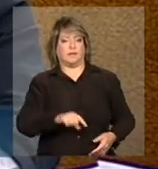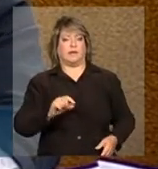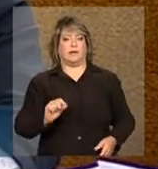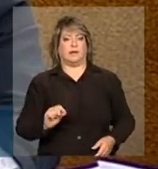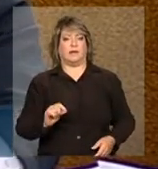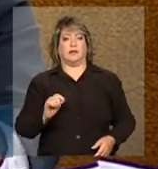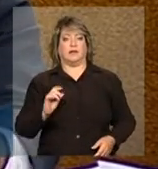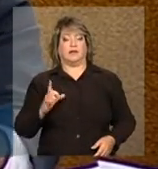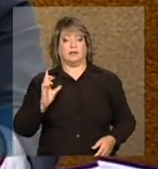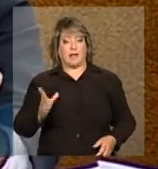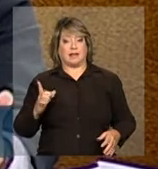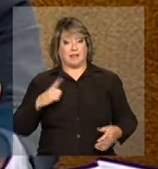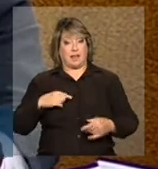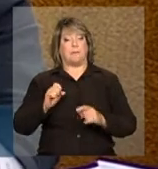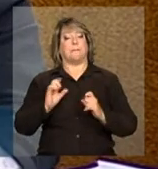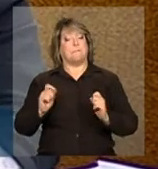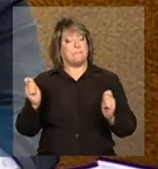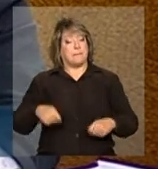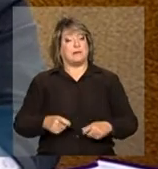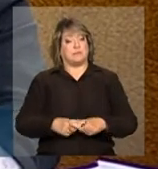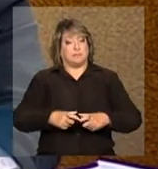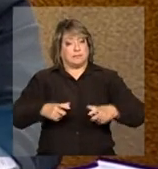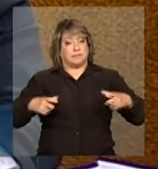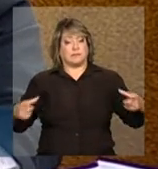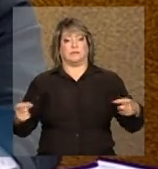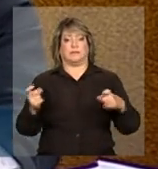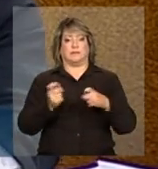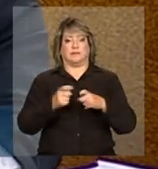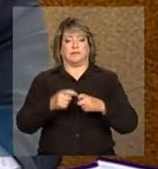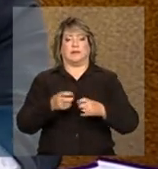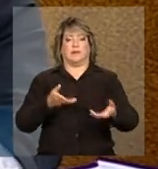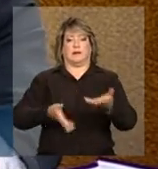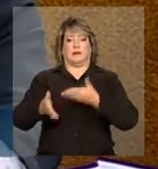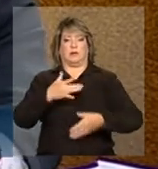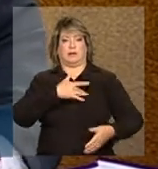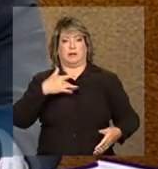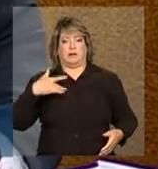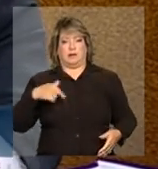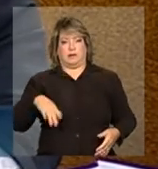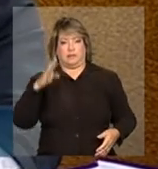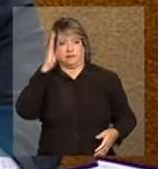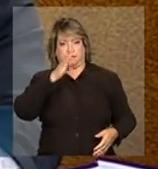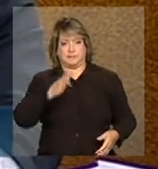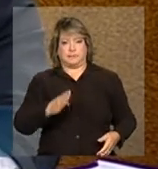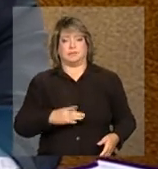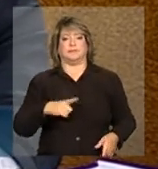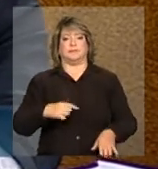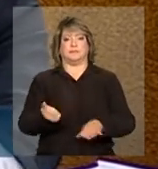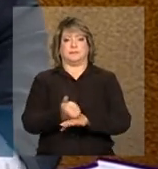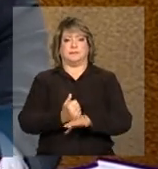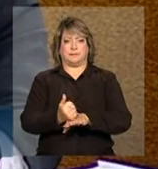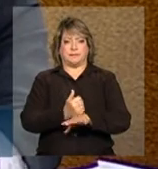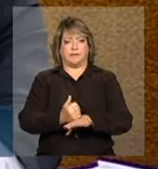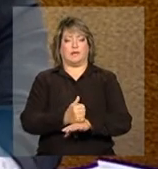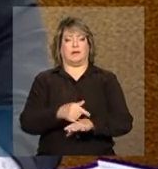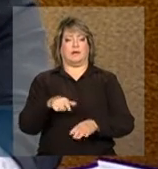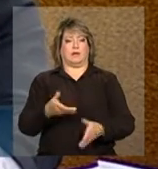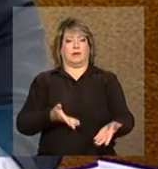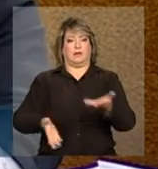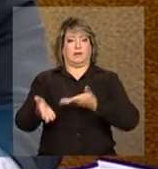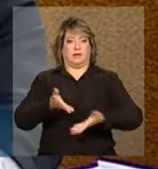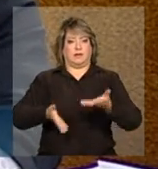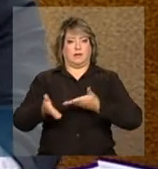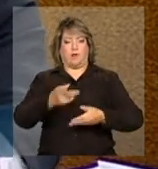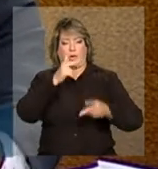que já existem, mas que possam expandir os serviços de saúde no Brasil e levar a uma qualidade melhor desse serviço a uma